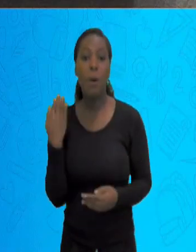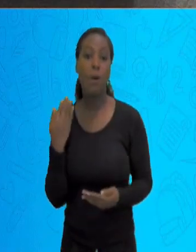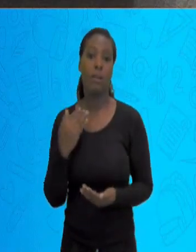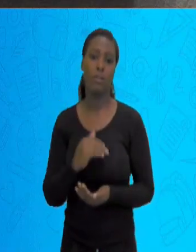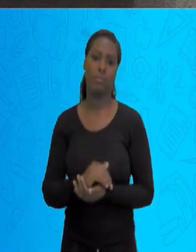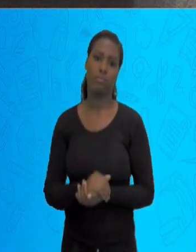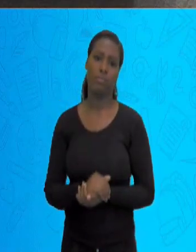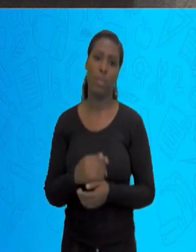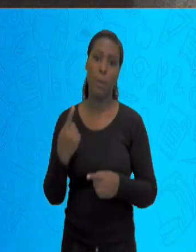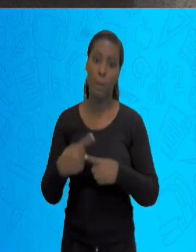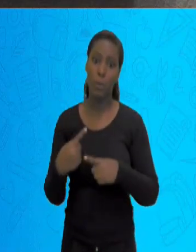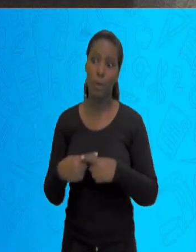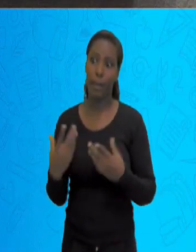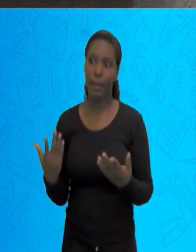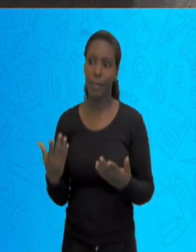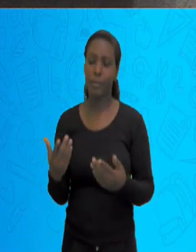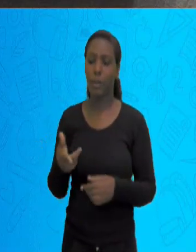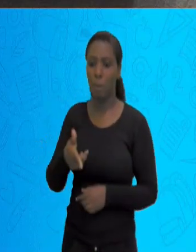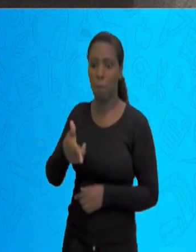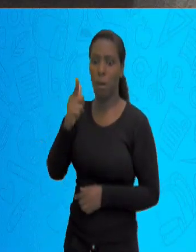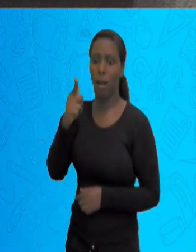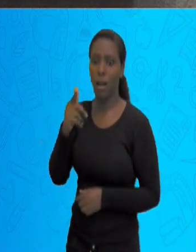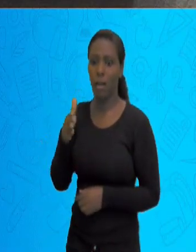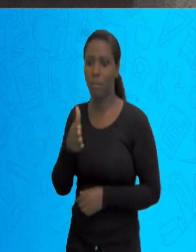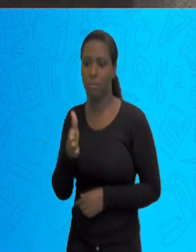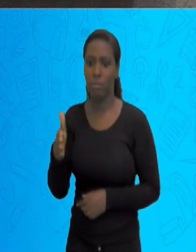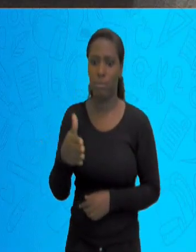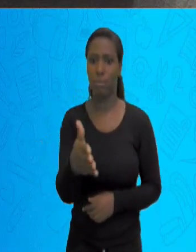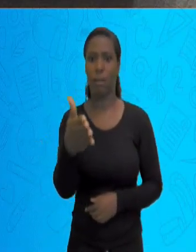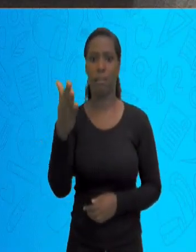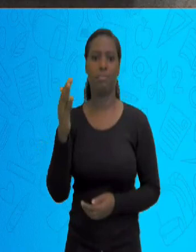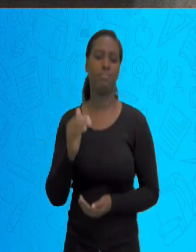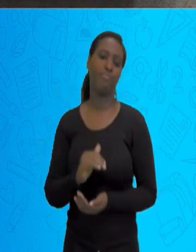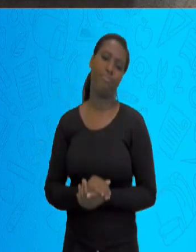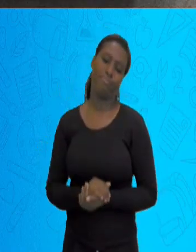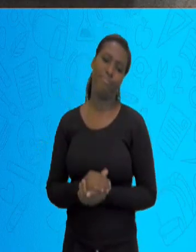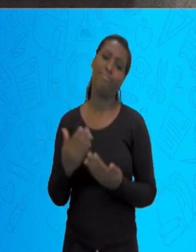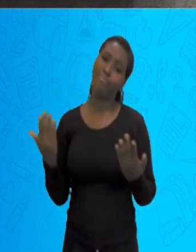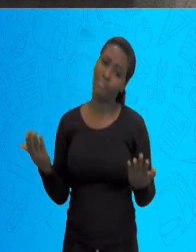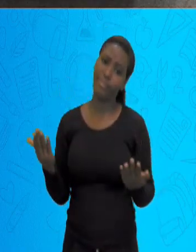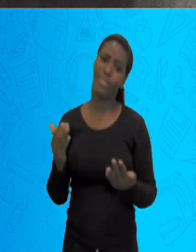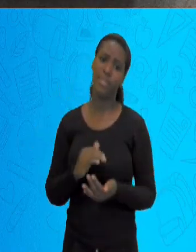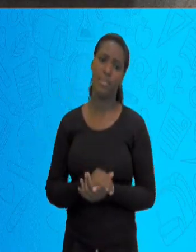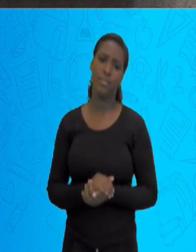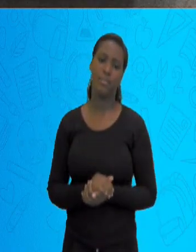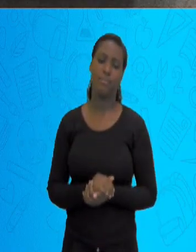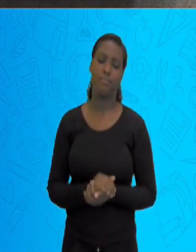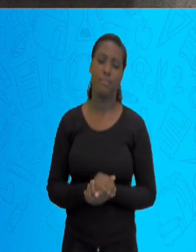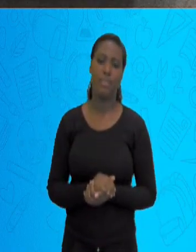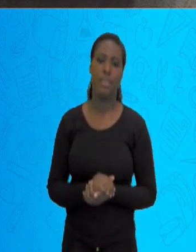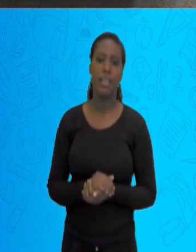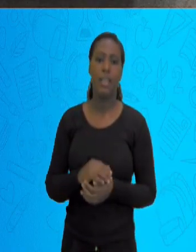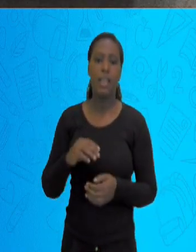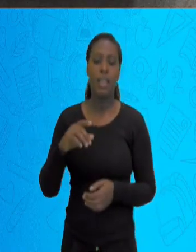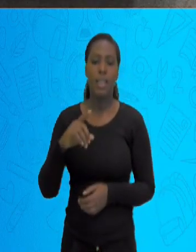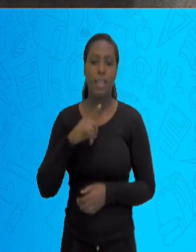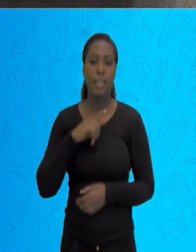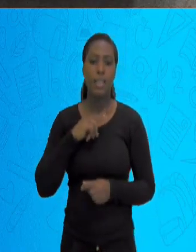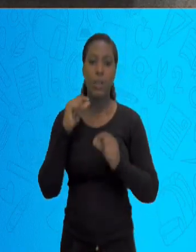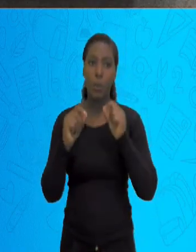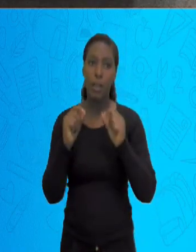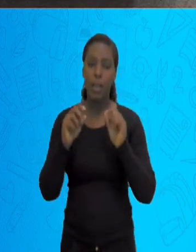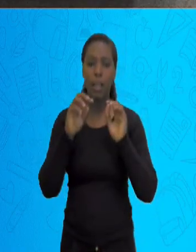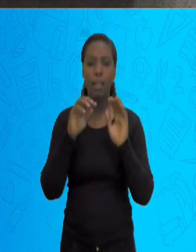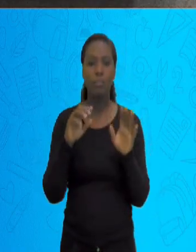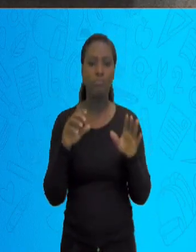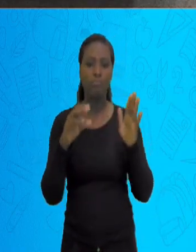E aí nós temos, então, trechos desse poema e eu posso garantir que vale a